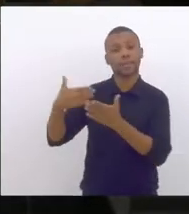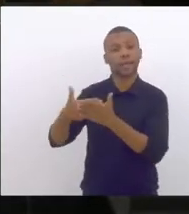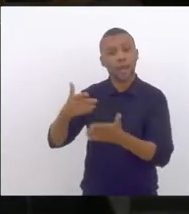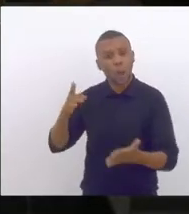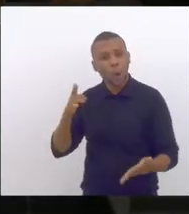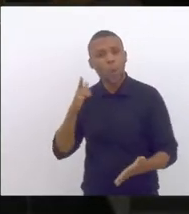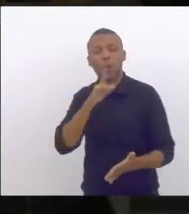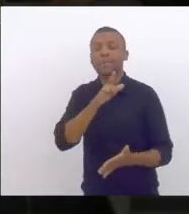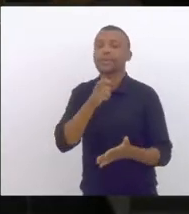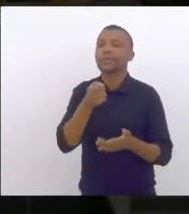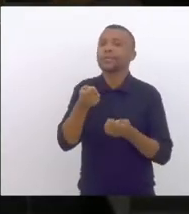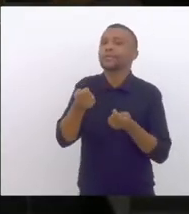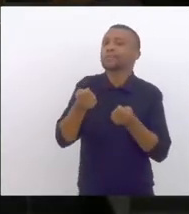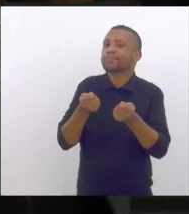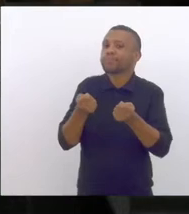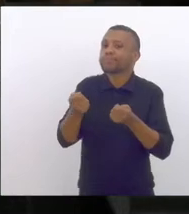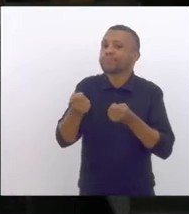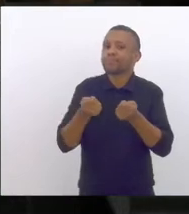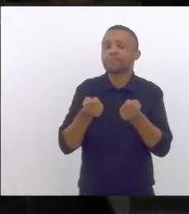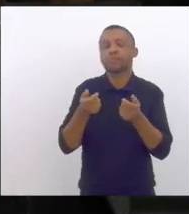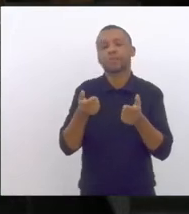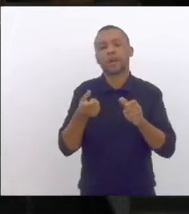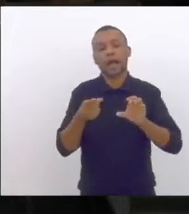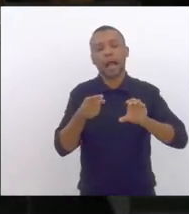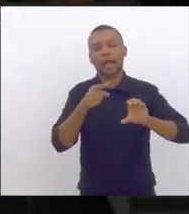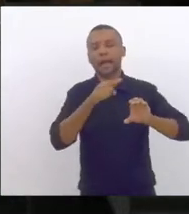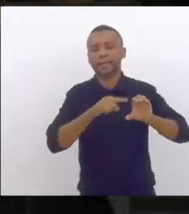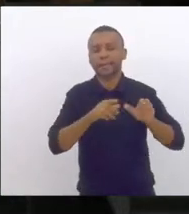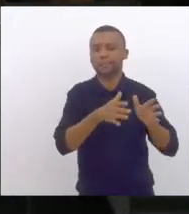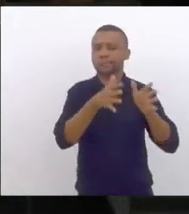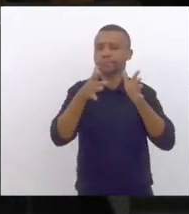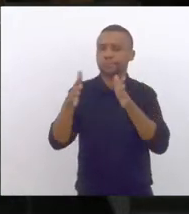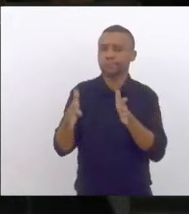a cadeia produtiva dos alimentos